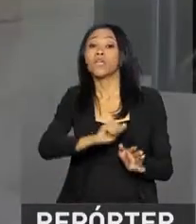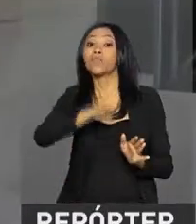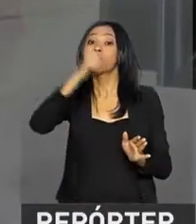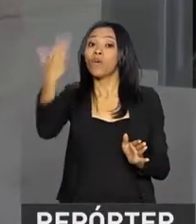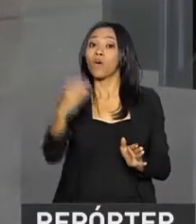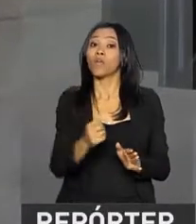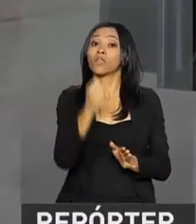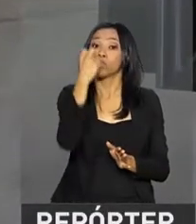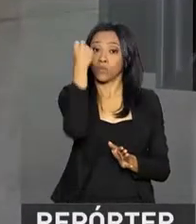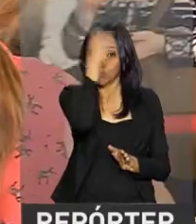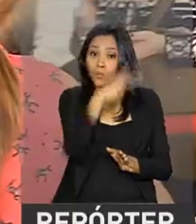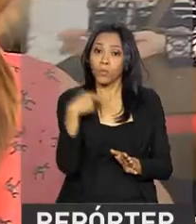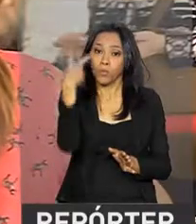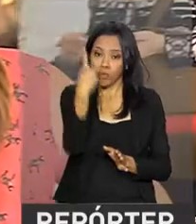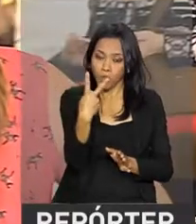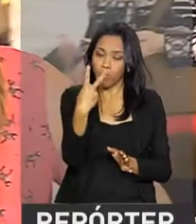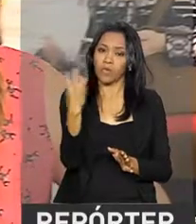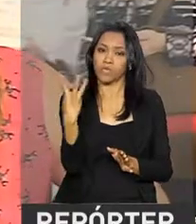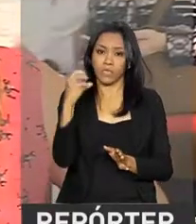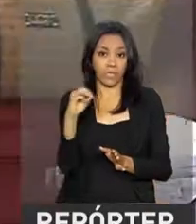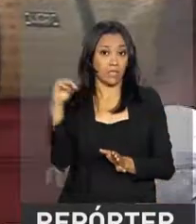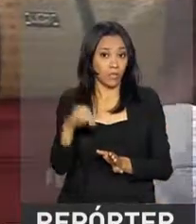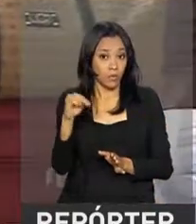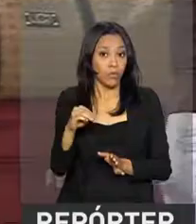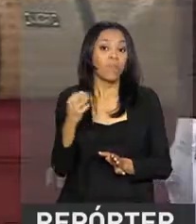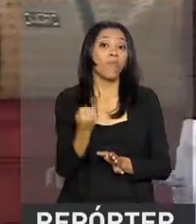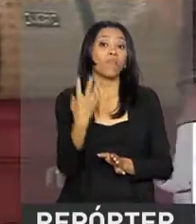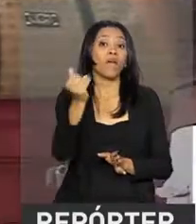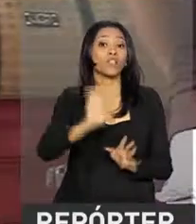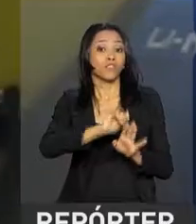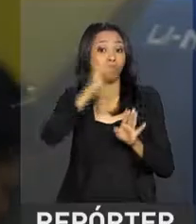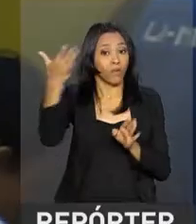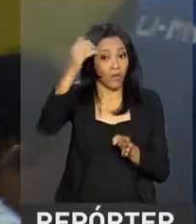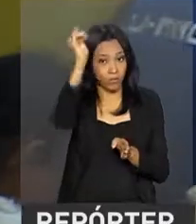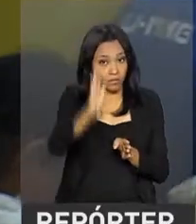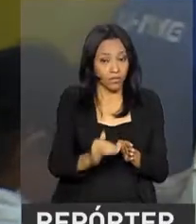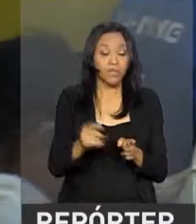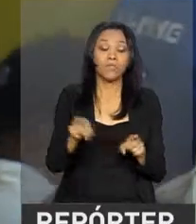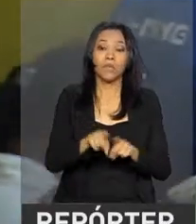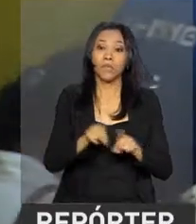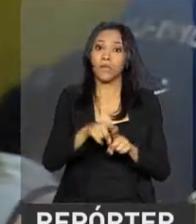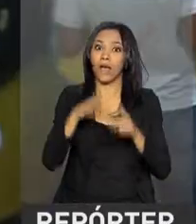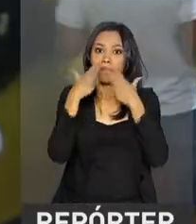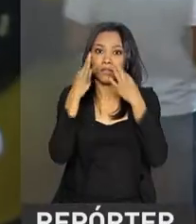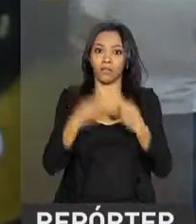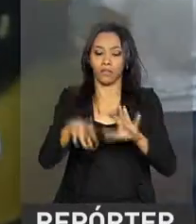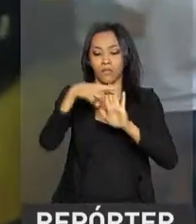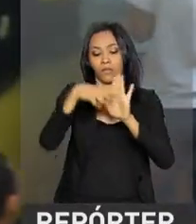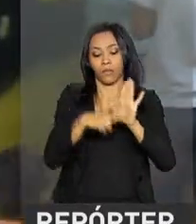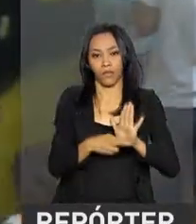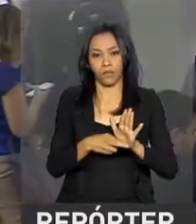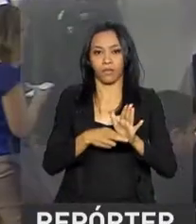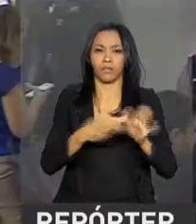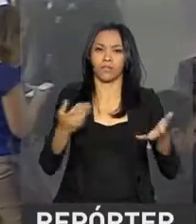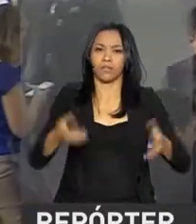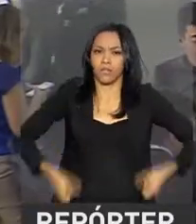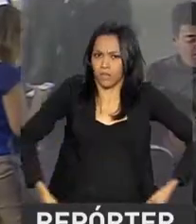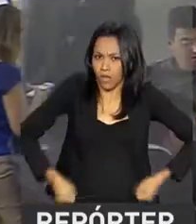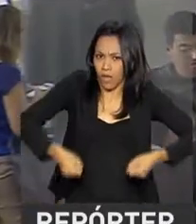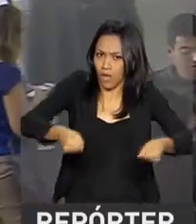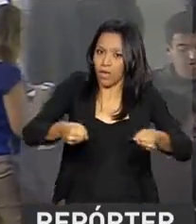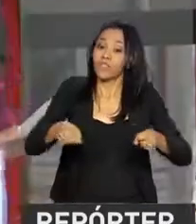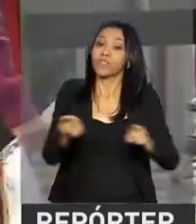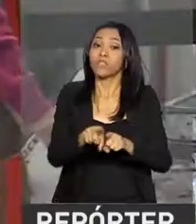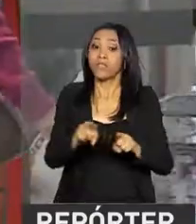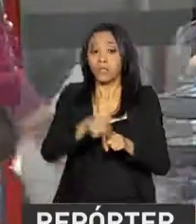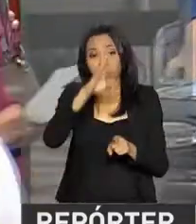voos internacionais. É preciso estar atento às regras de bagagem e à documentação necessária para viajar, principalmente para